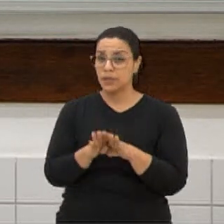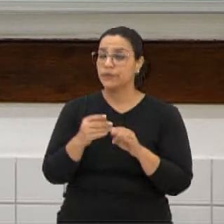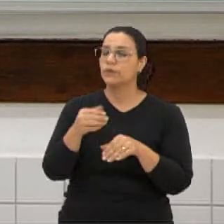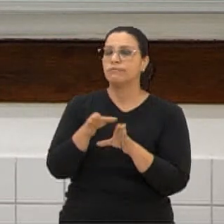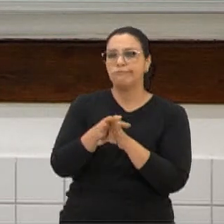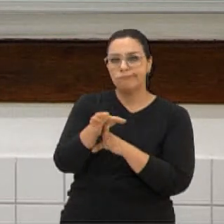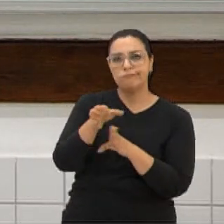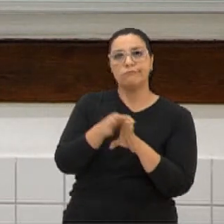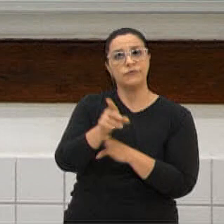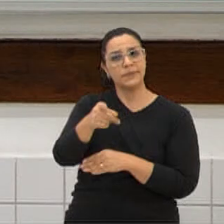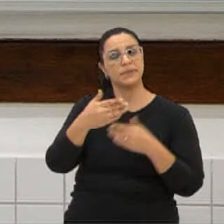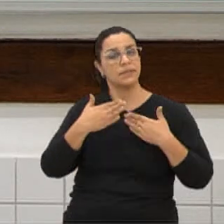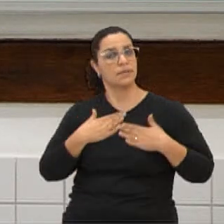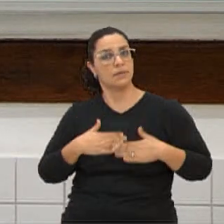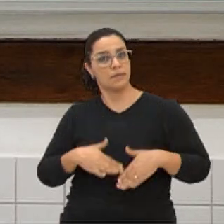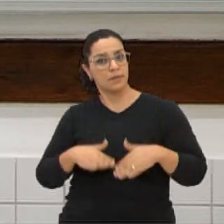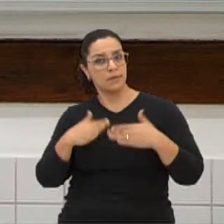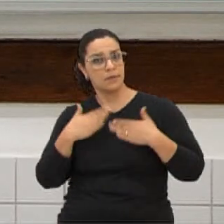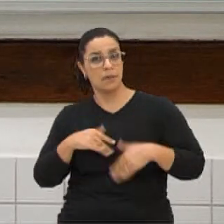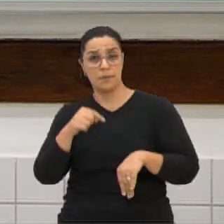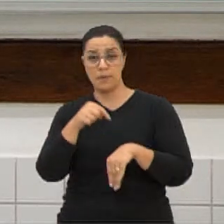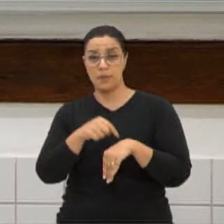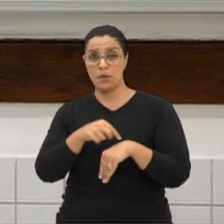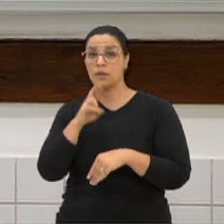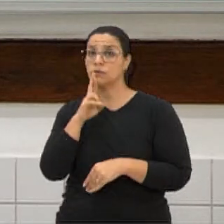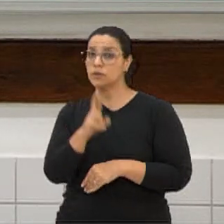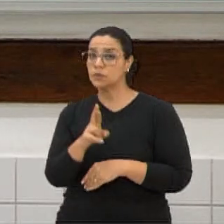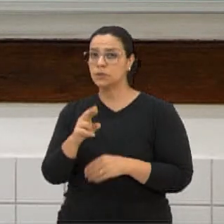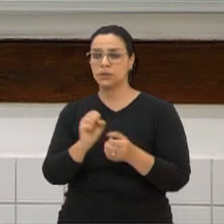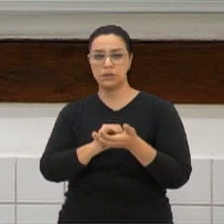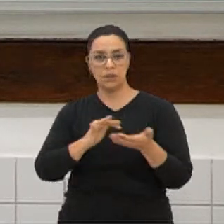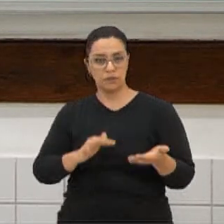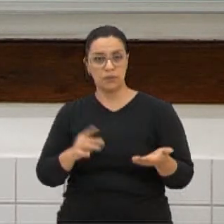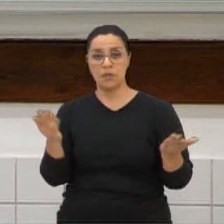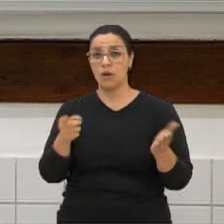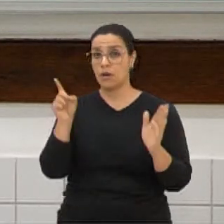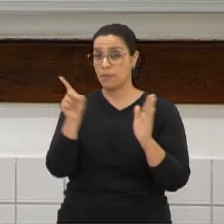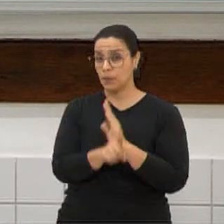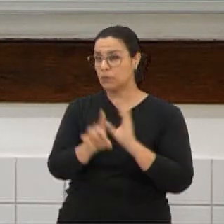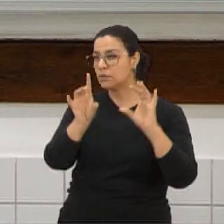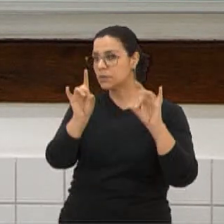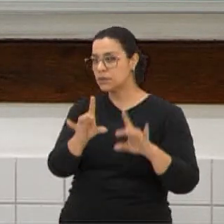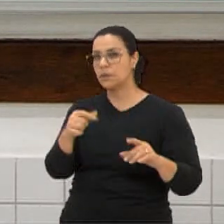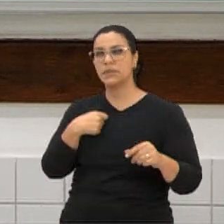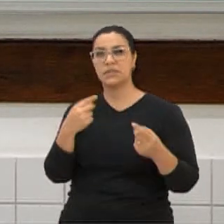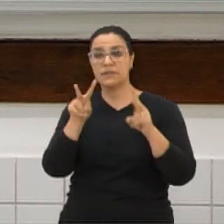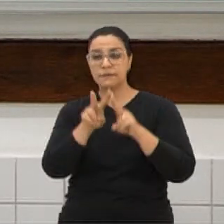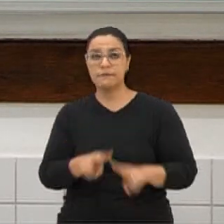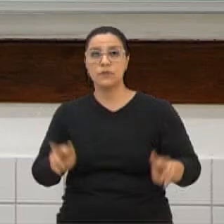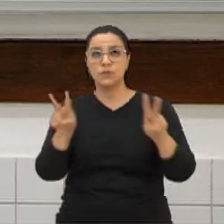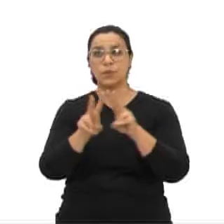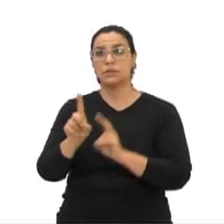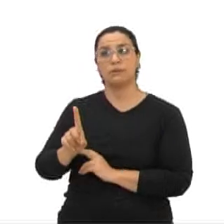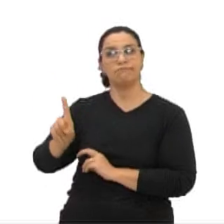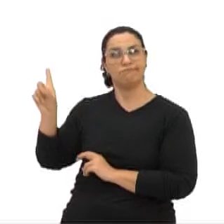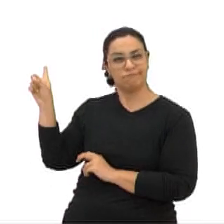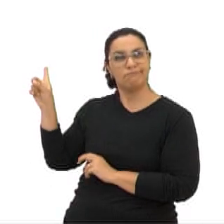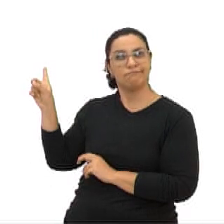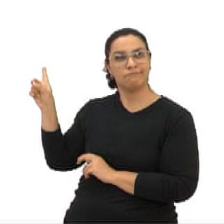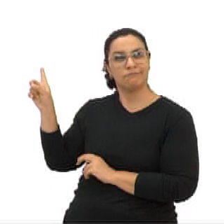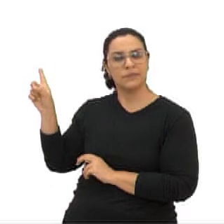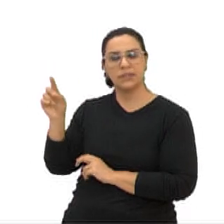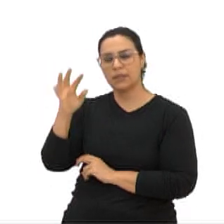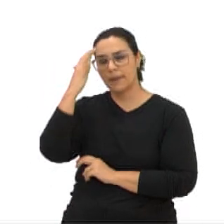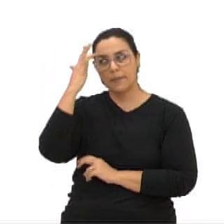da calma que você deve ter na hora da resolução dos exercícios. E nessa questão em especial, você vai precisar visualizar essa imagem aqui na sua mente,